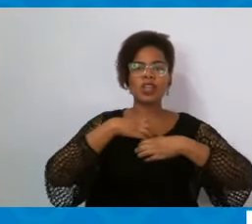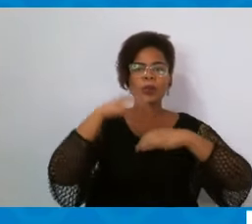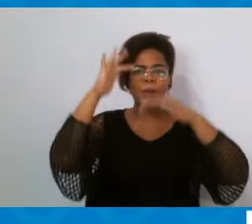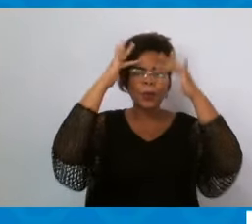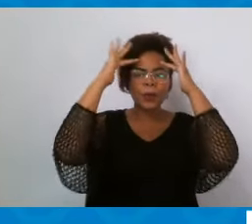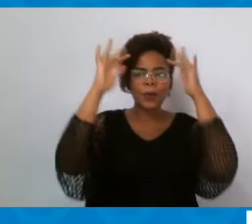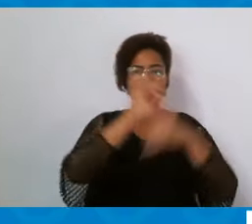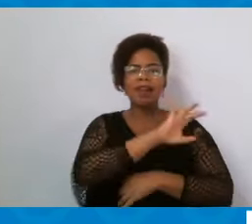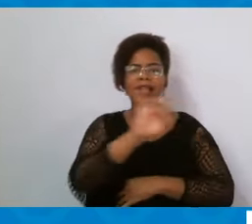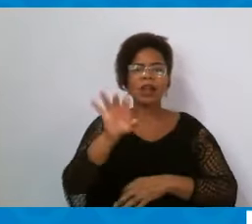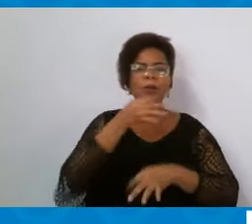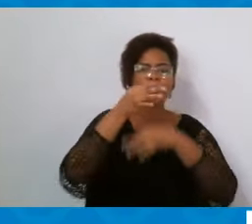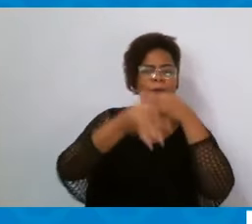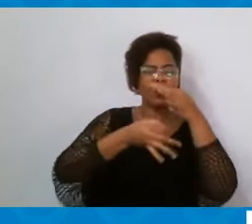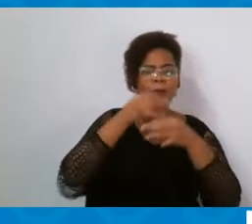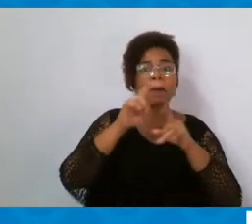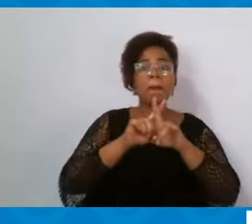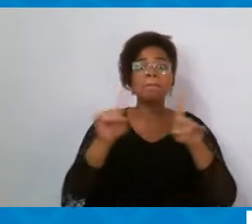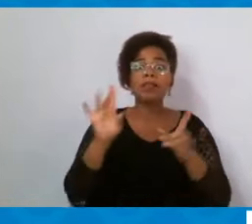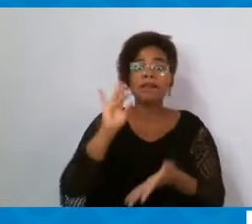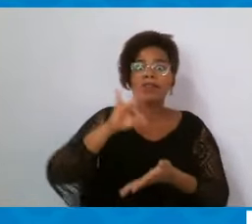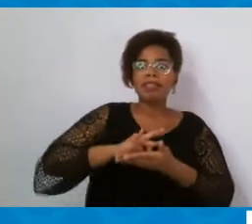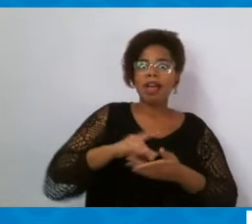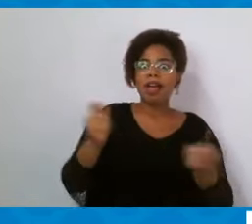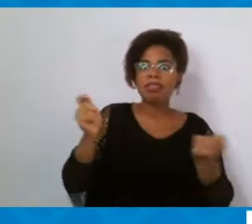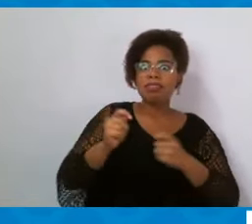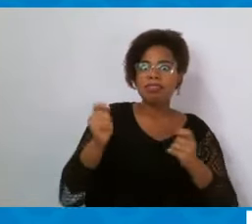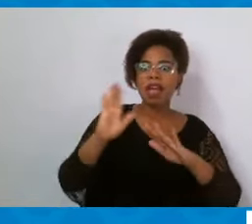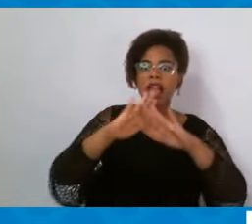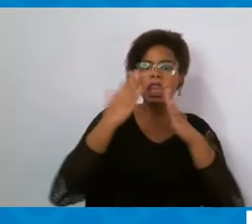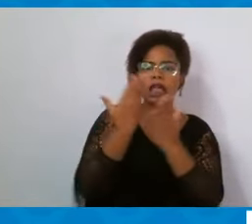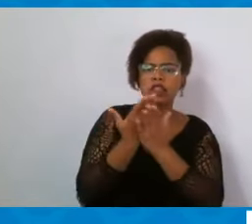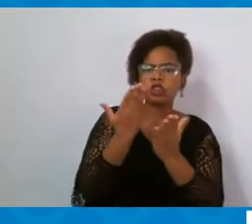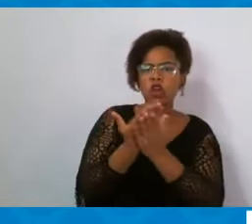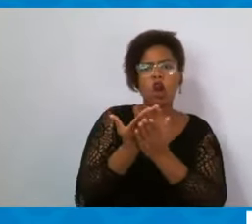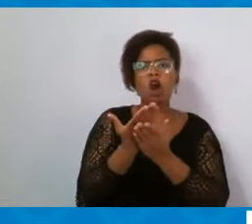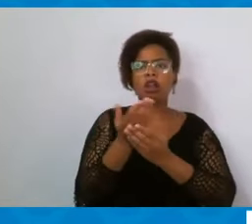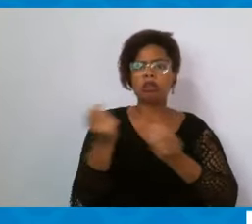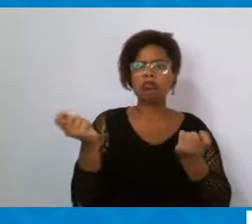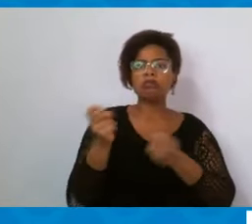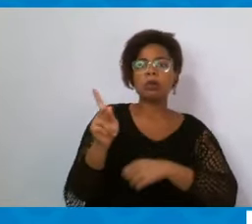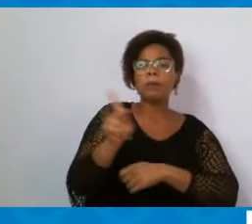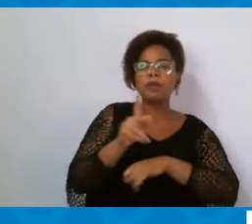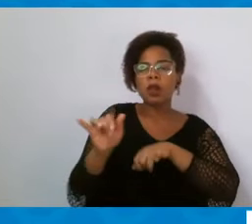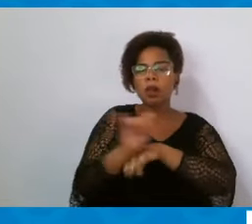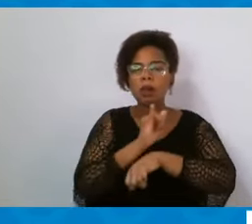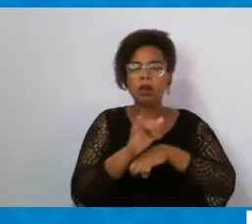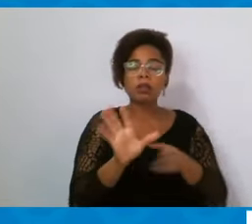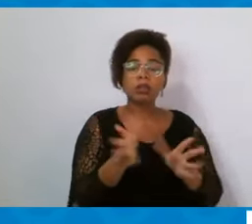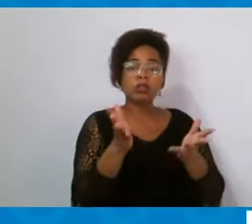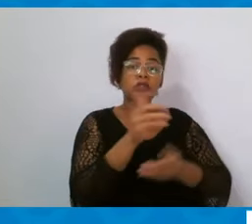você educador, você educadora. Geralmente desenvolvidos em regime de colaboração, isso é